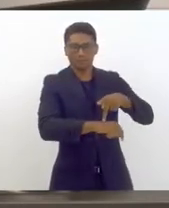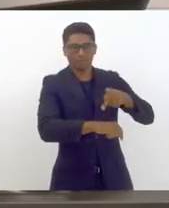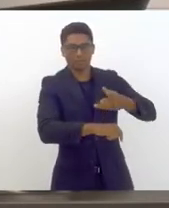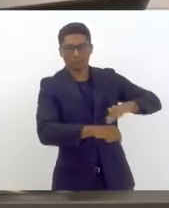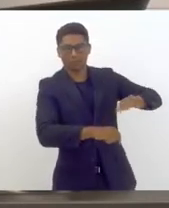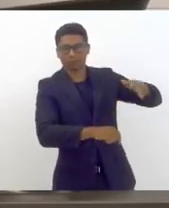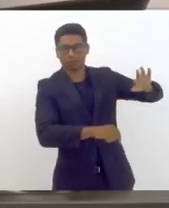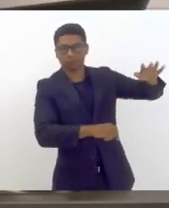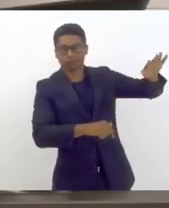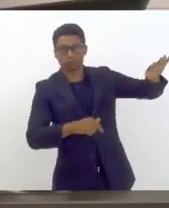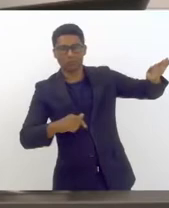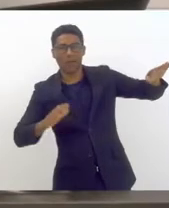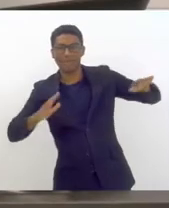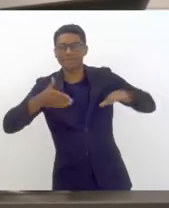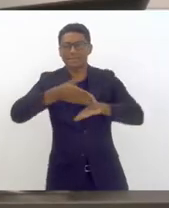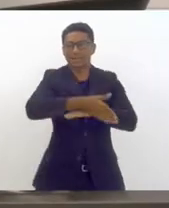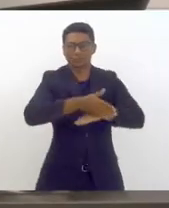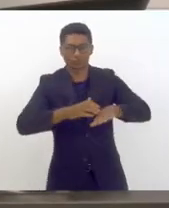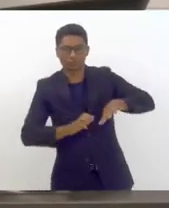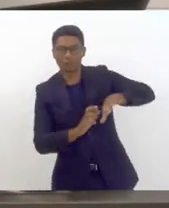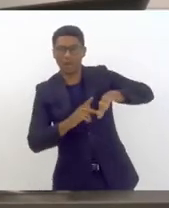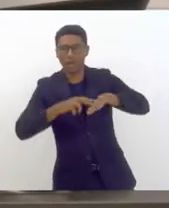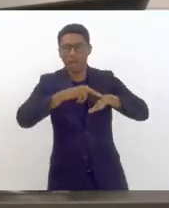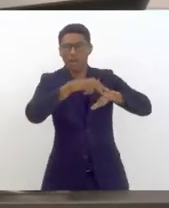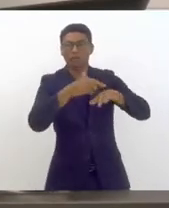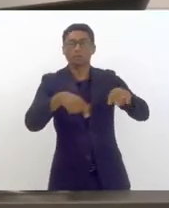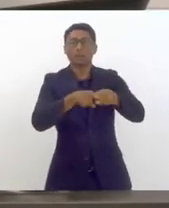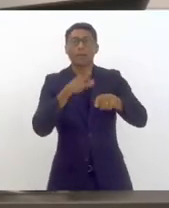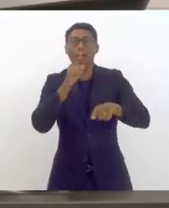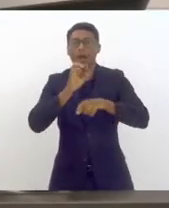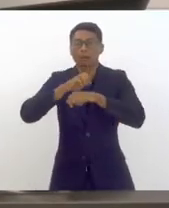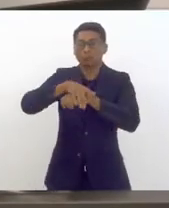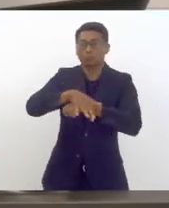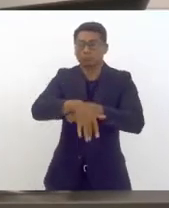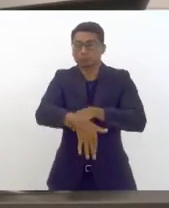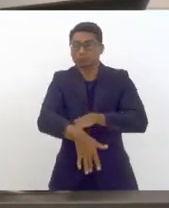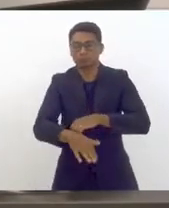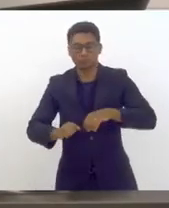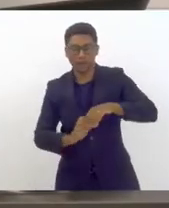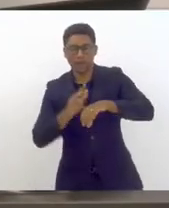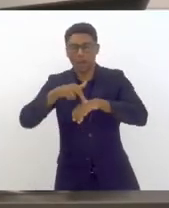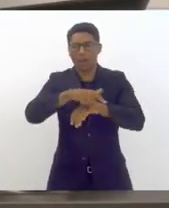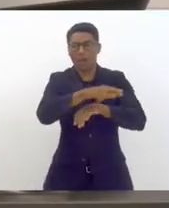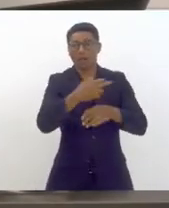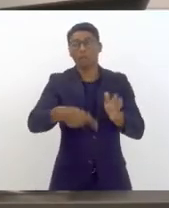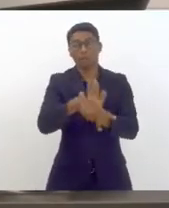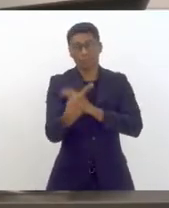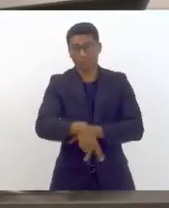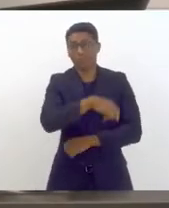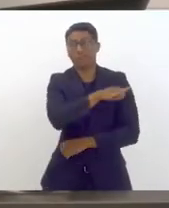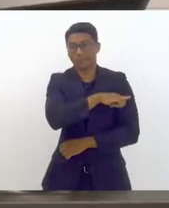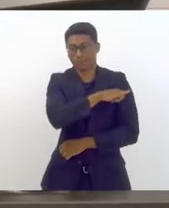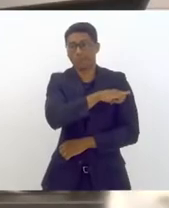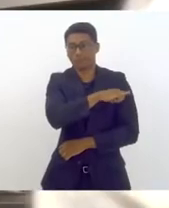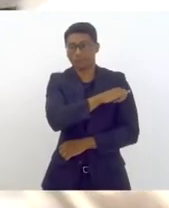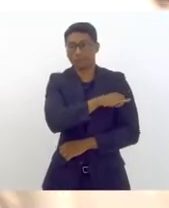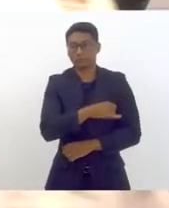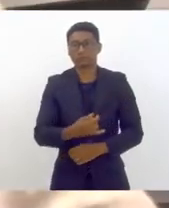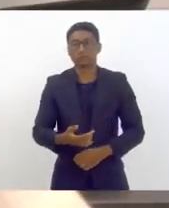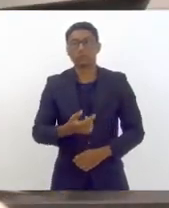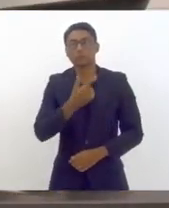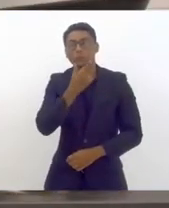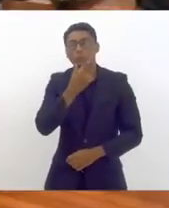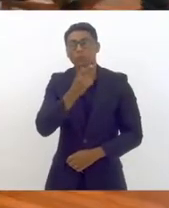rios, cachoeiras, cavernas e outros sítios naturais públicos do Estado do Rio de Janeiro, Julian